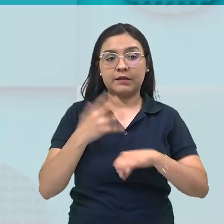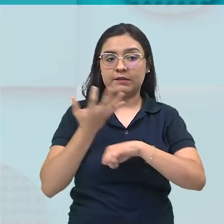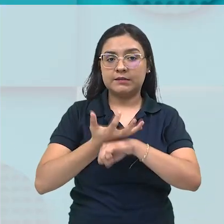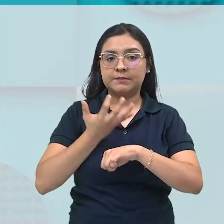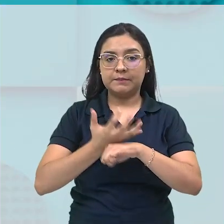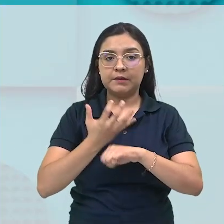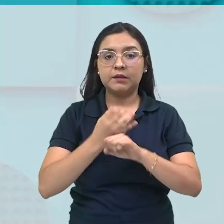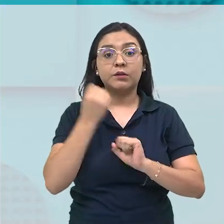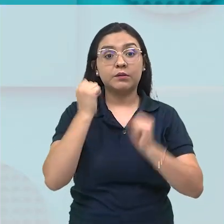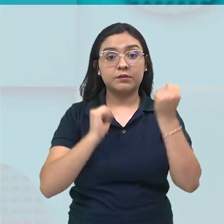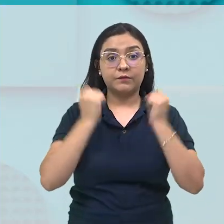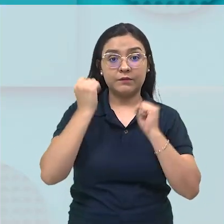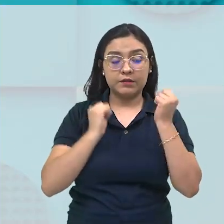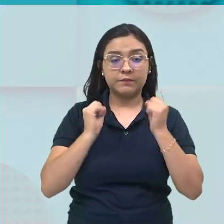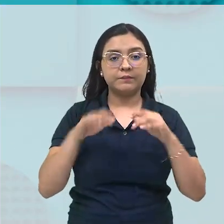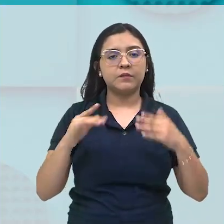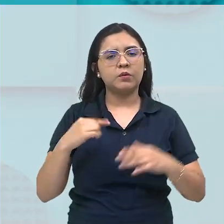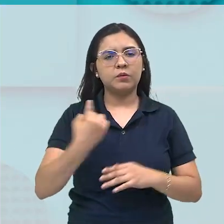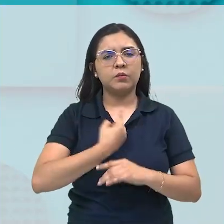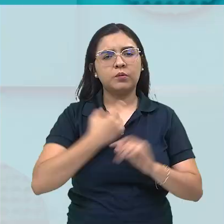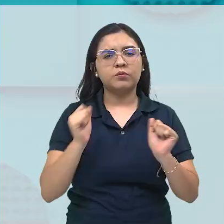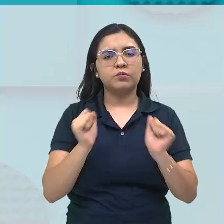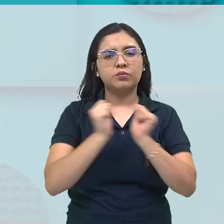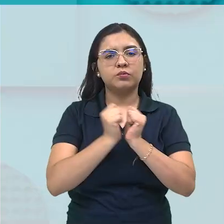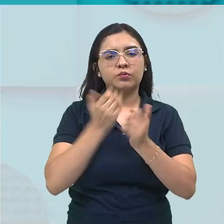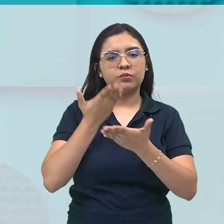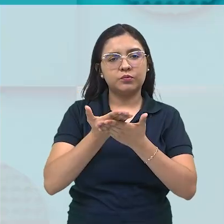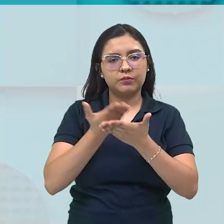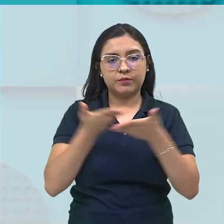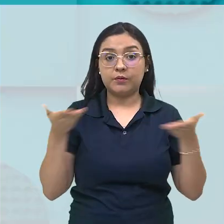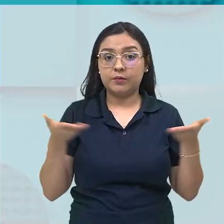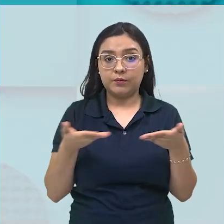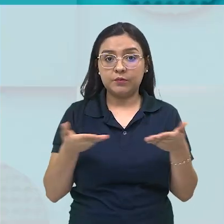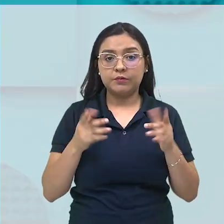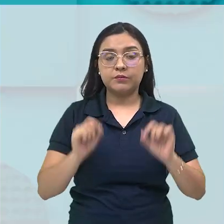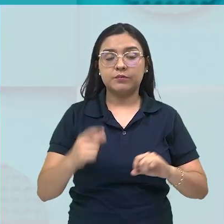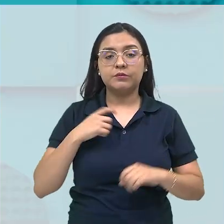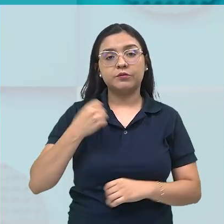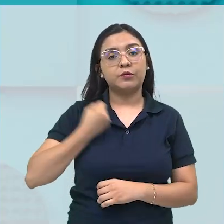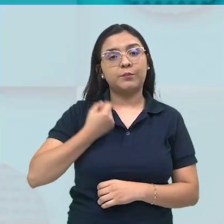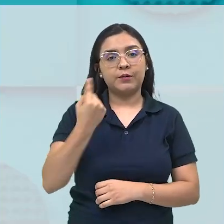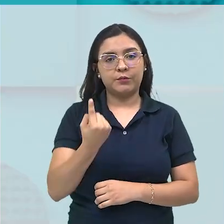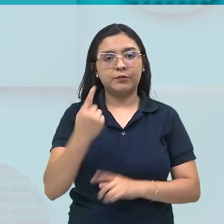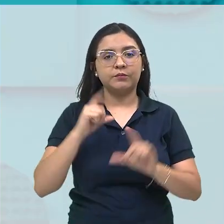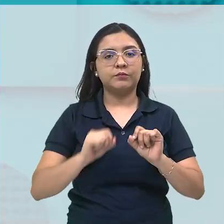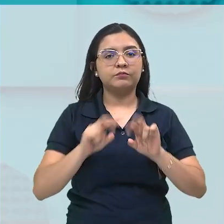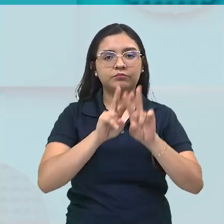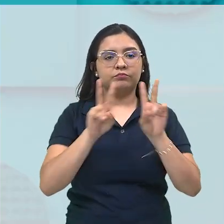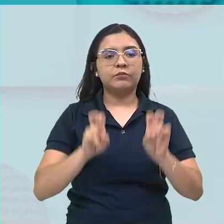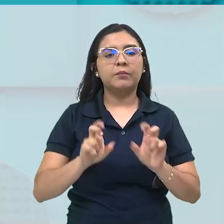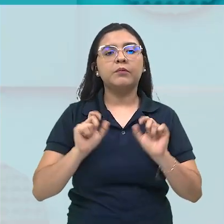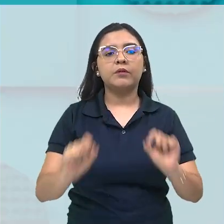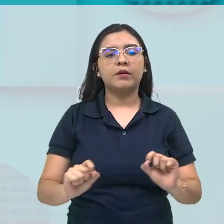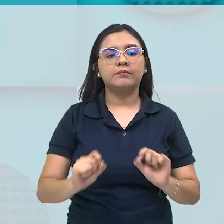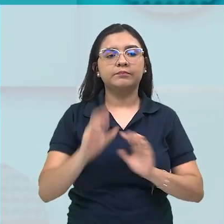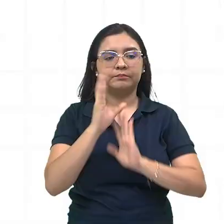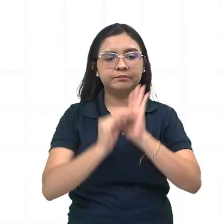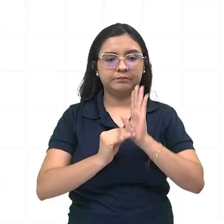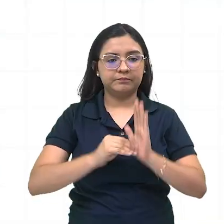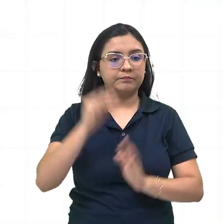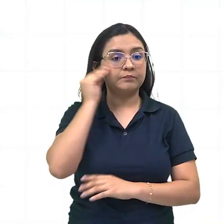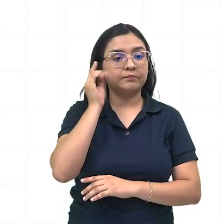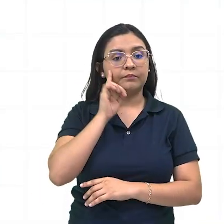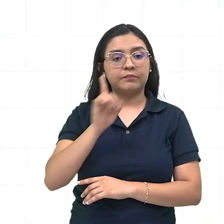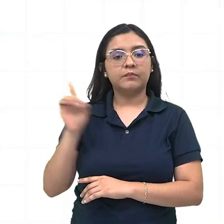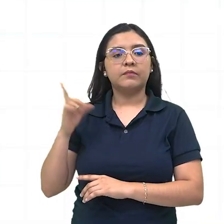disciplina Educação Física para nós tratarmos nesta aula de número 1 sobre o seguinte objeto do conhecimento.